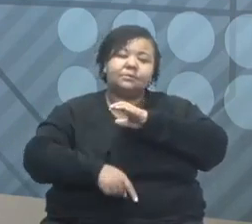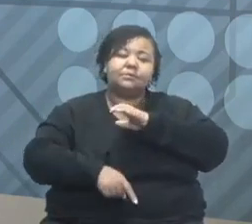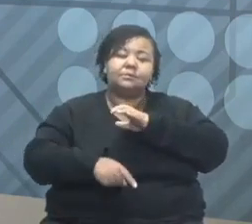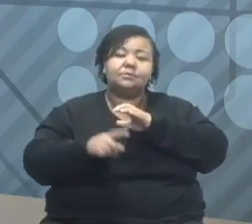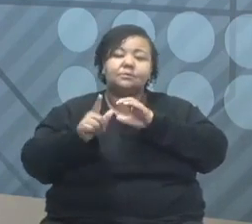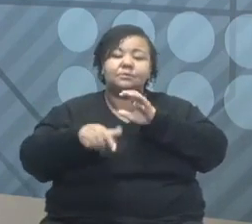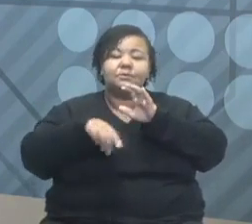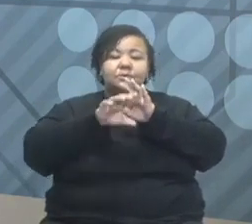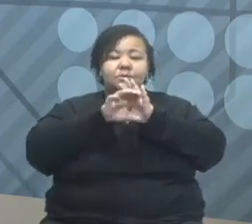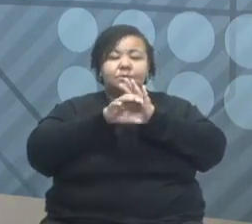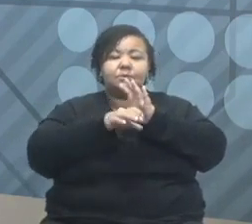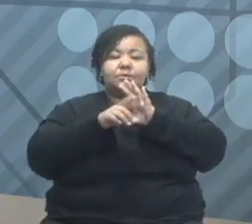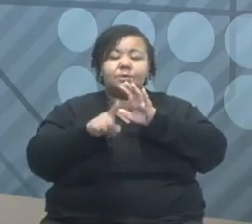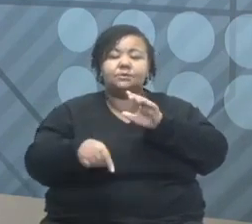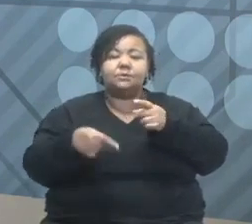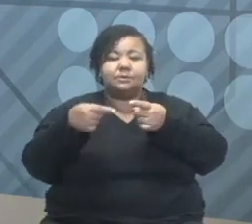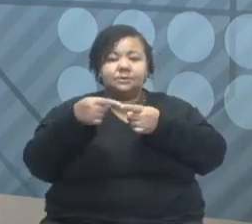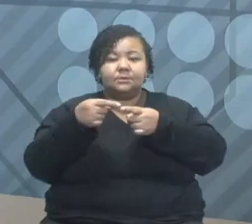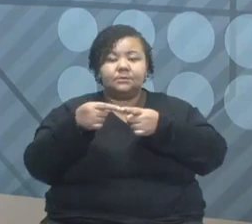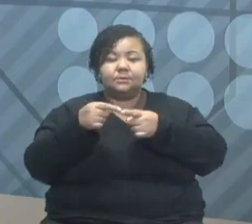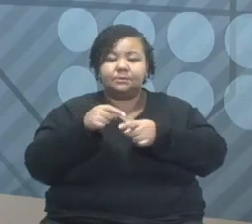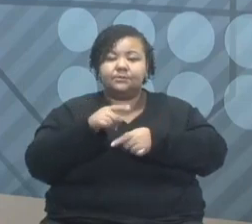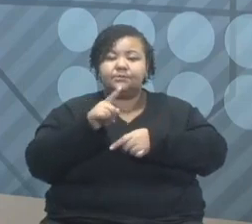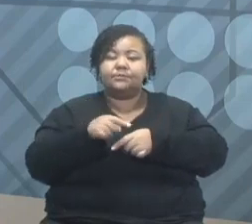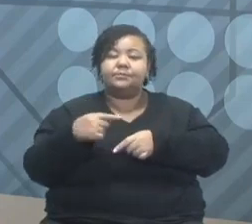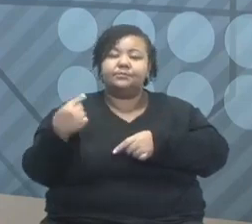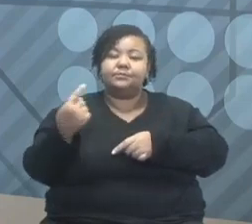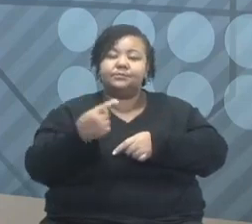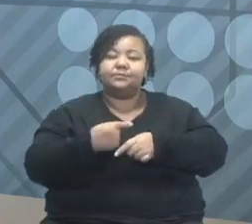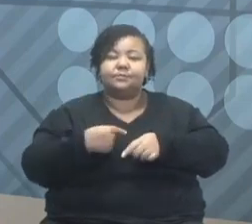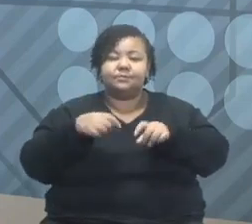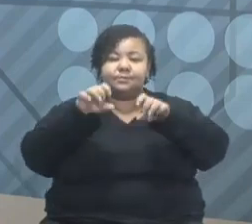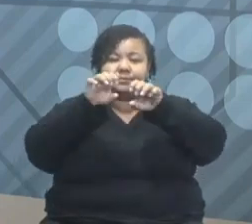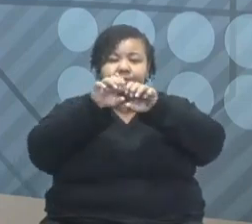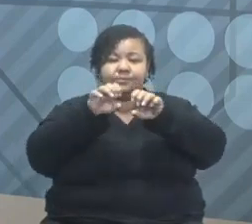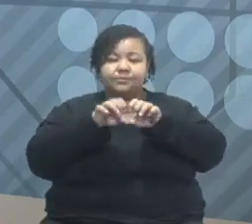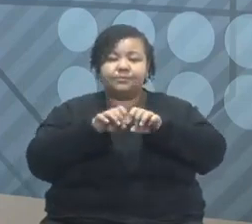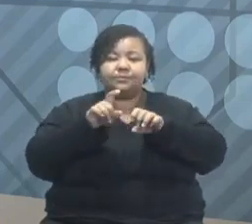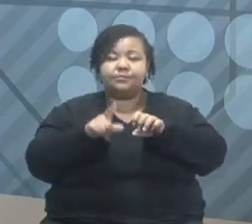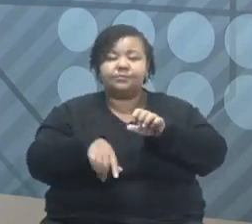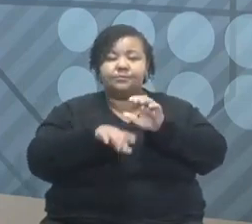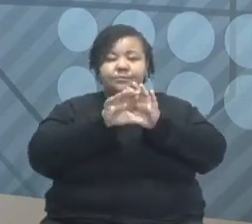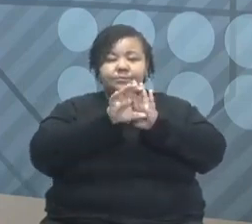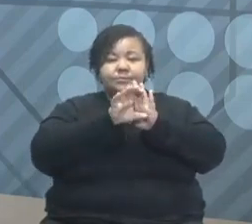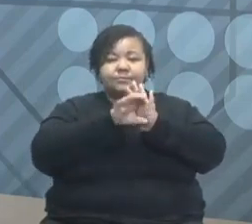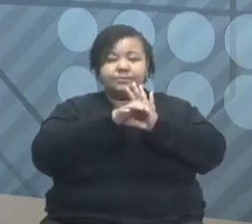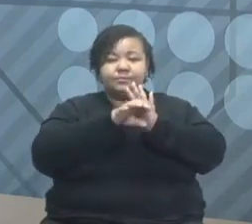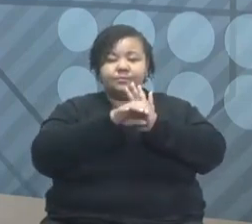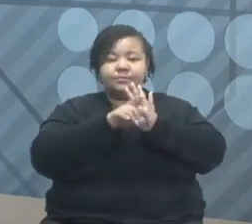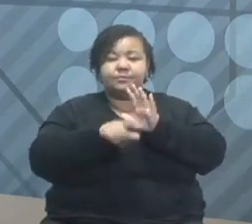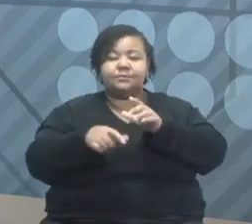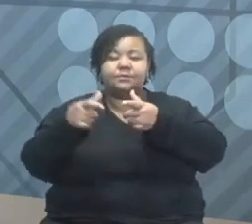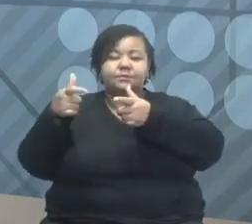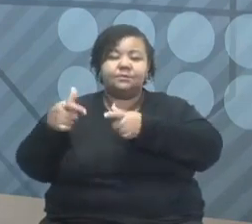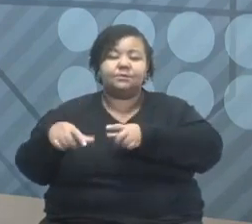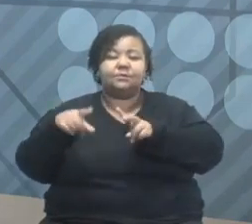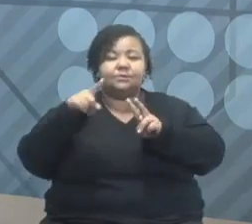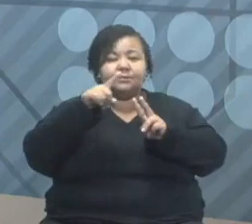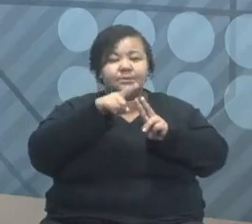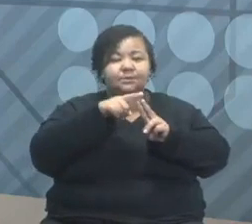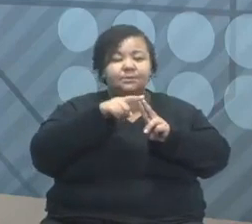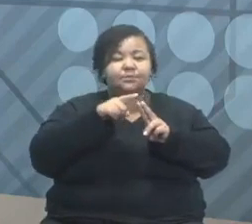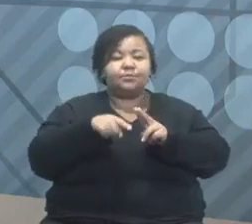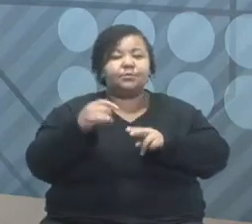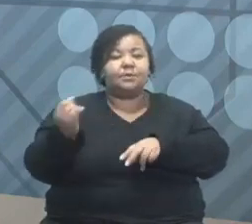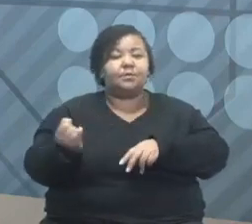os conceitos relacionados a essa estrutura algébrica, que é o conceito de espaços vetoriais. Então,